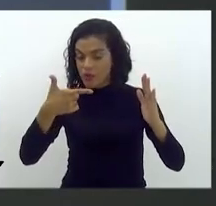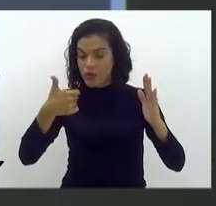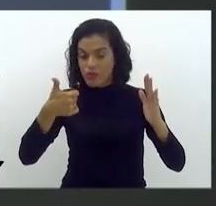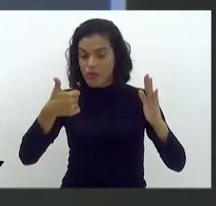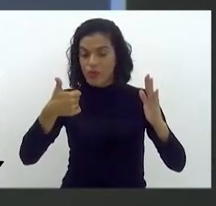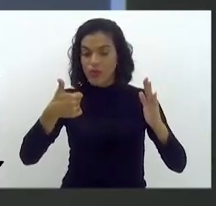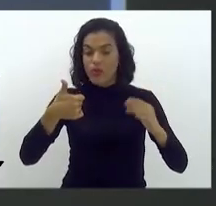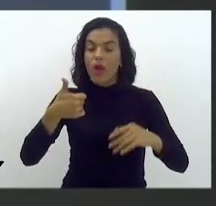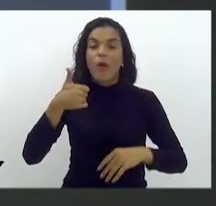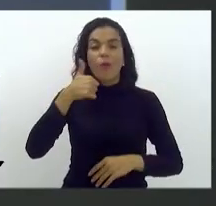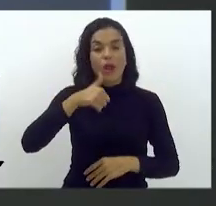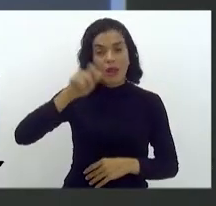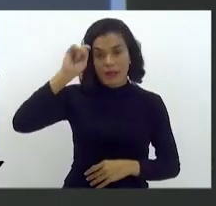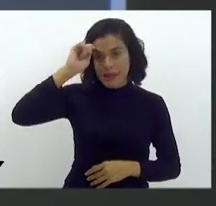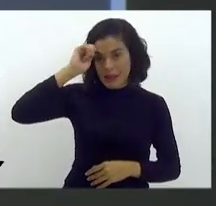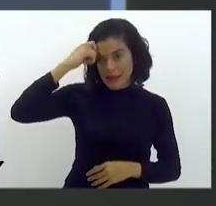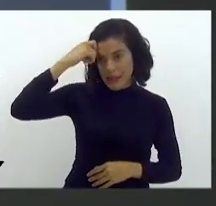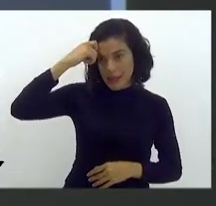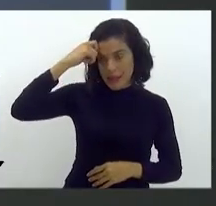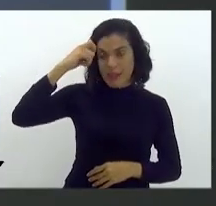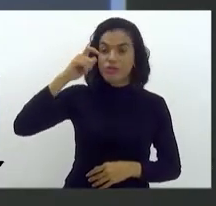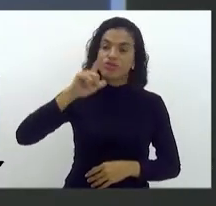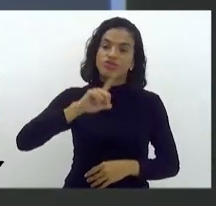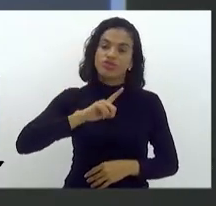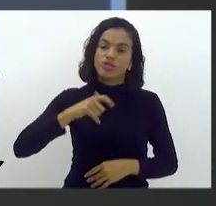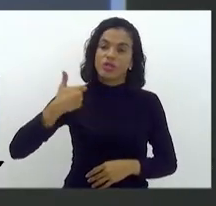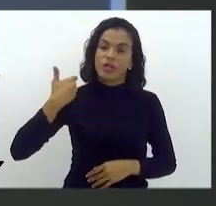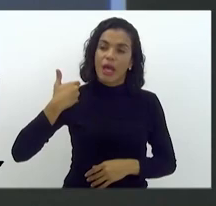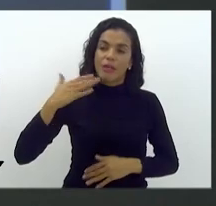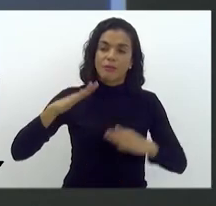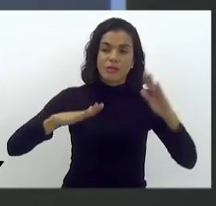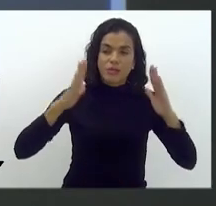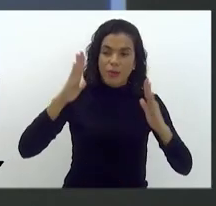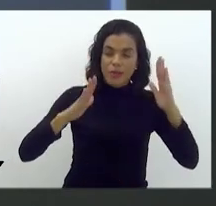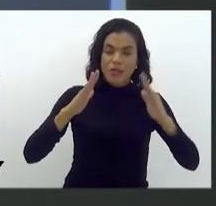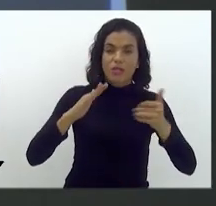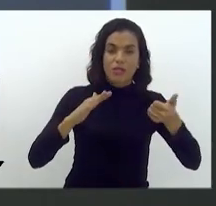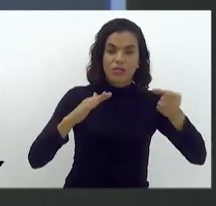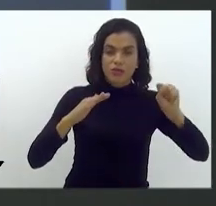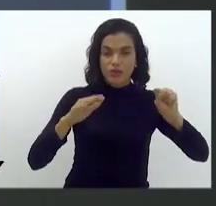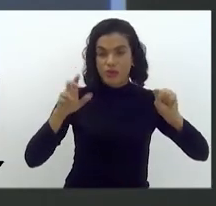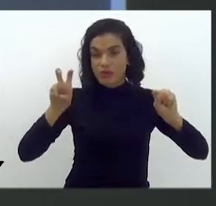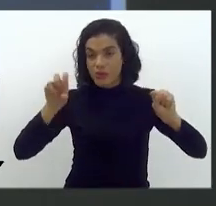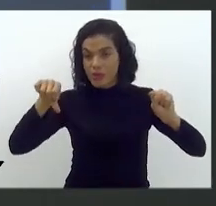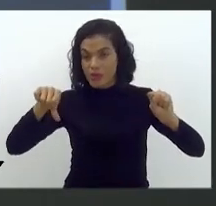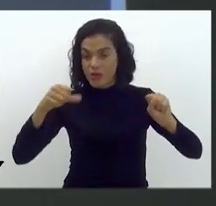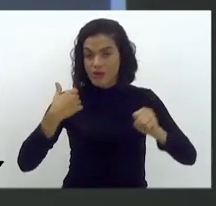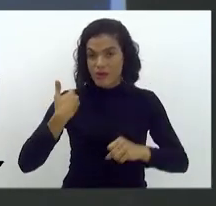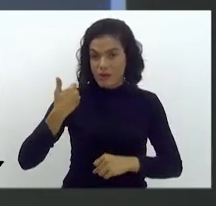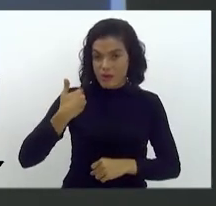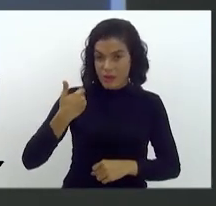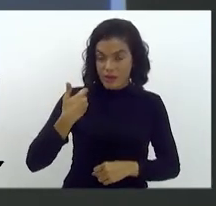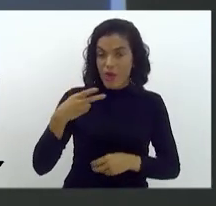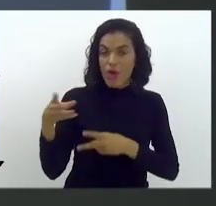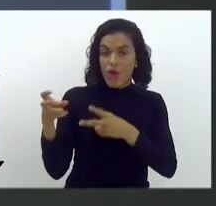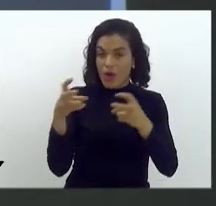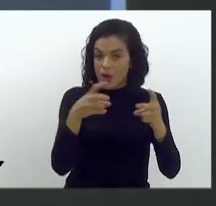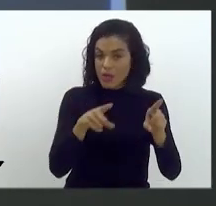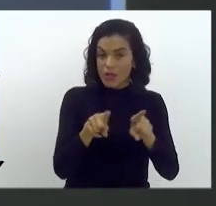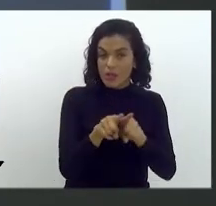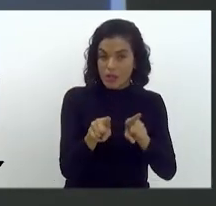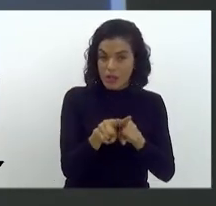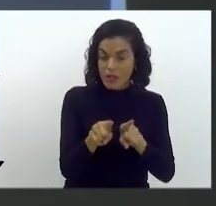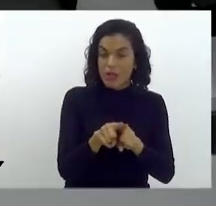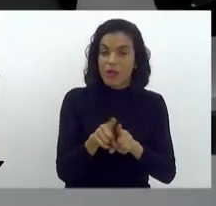também eram negras tinham entre 18 e 59 anos isso a gente vai observar também nos dados da Polícia